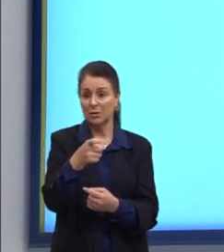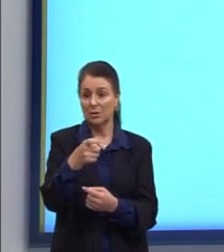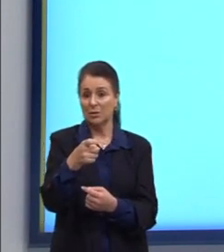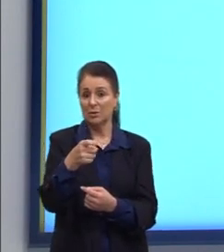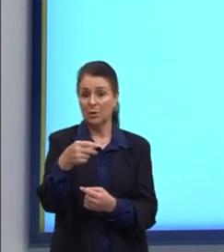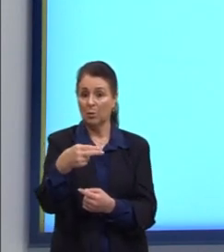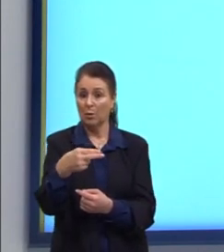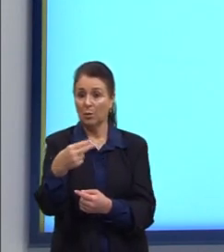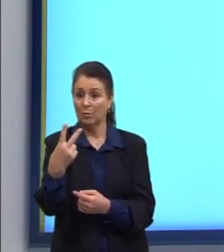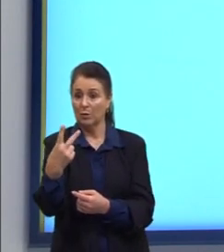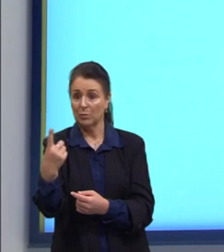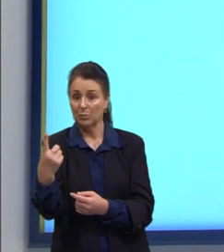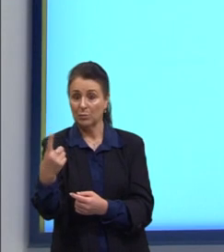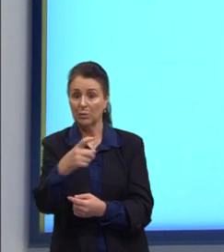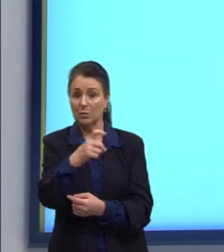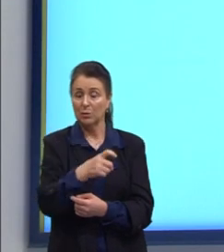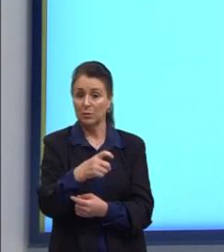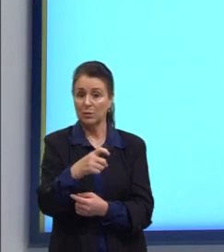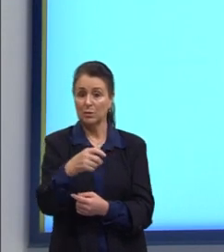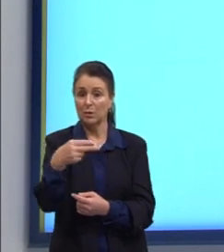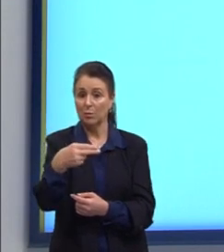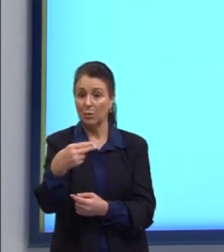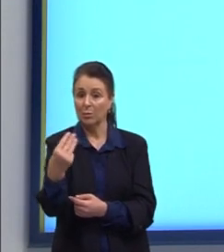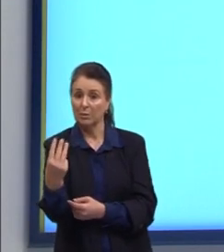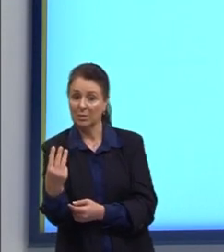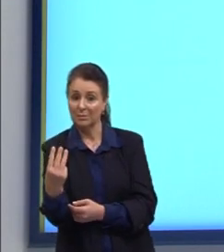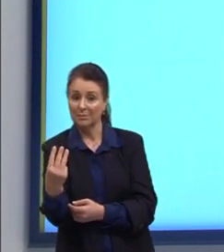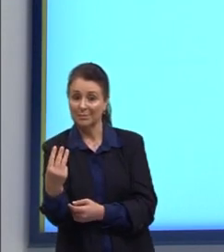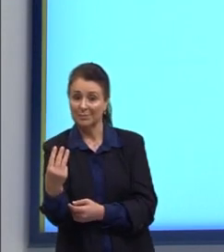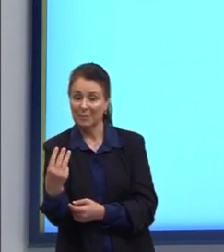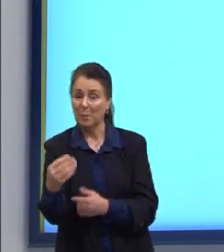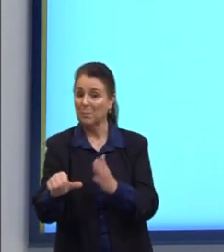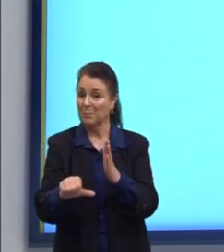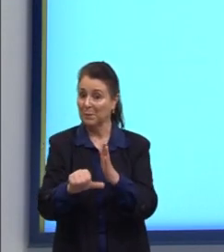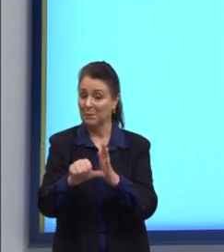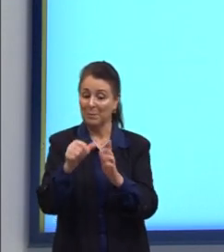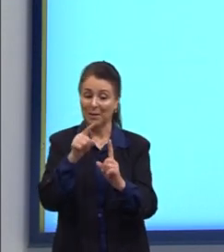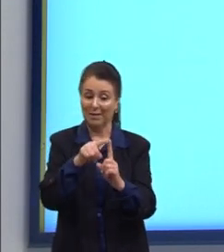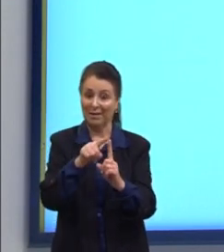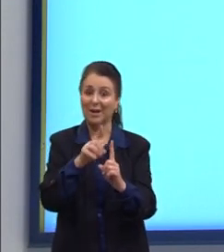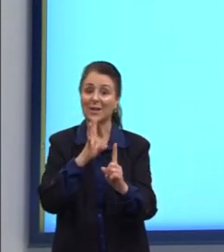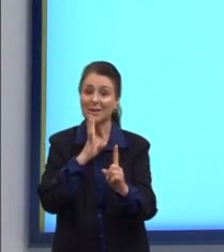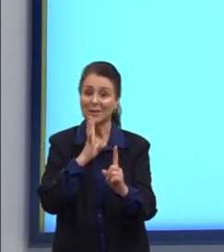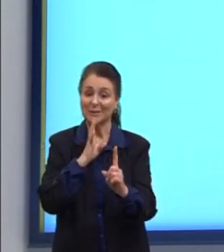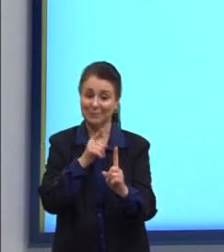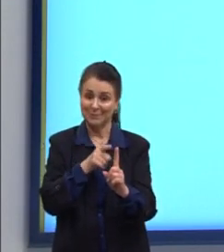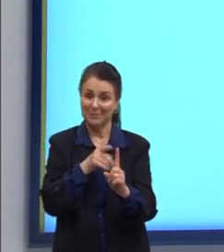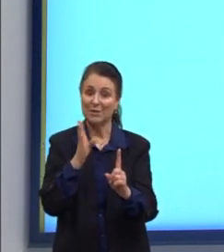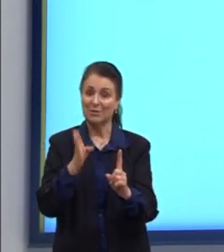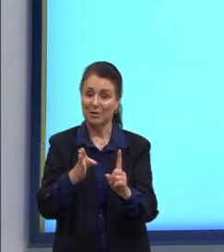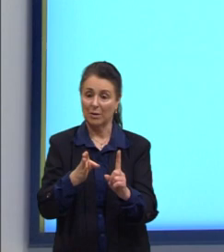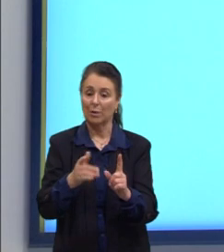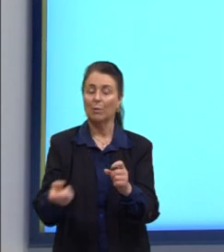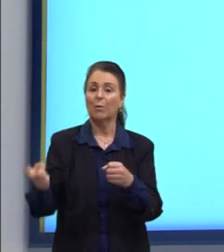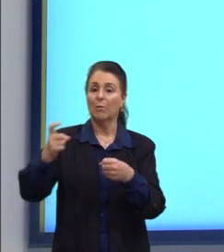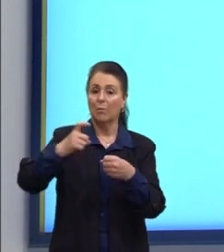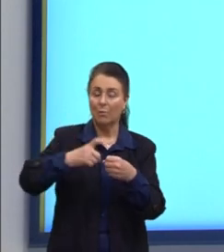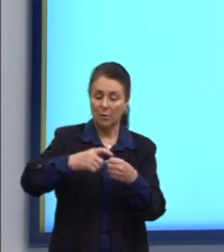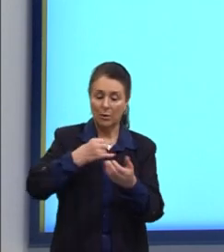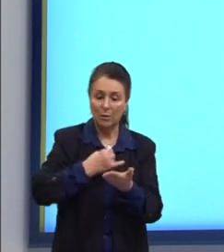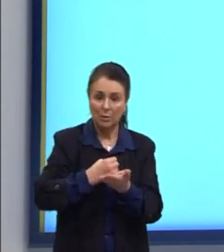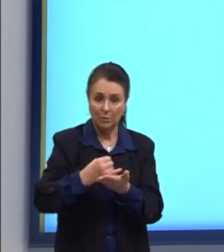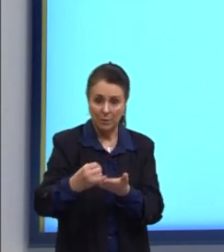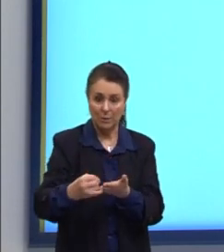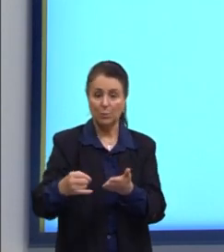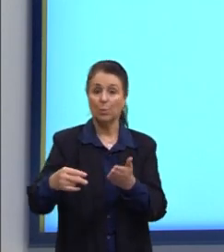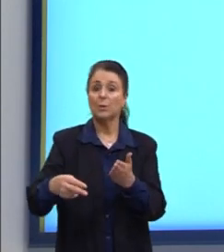descobriu o valor do primeiro incógnita agora nós vamos voltar no início então e descobrir o valor da